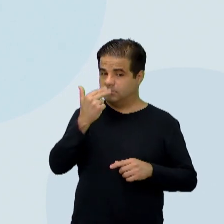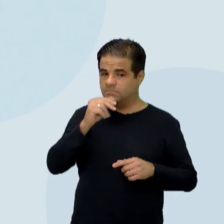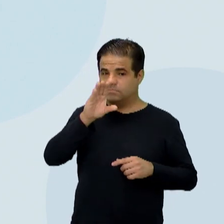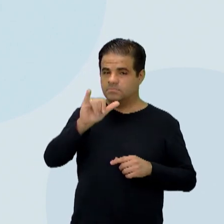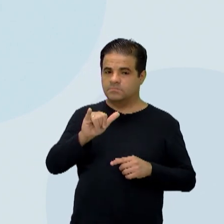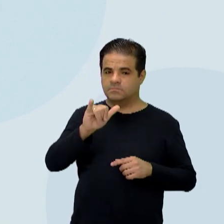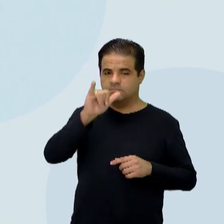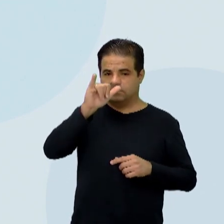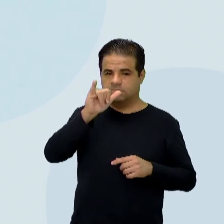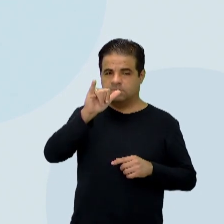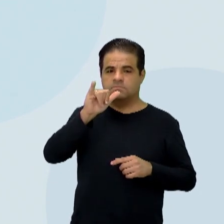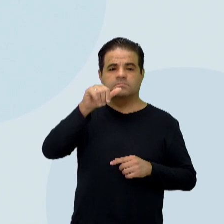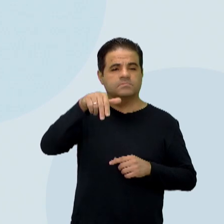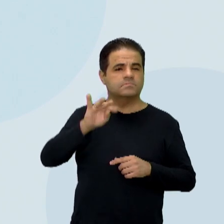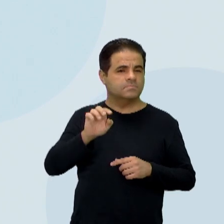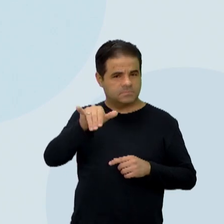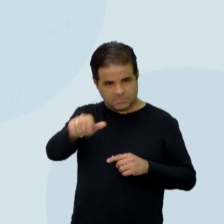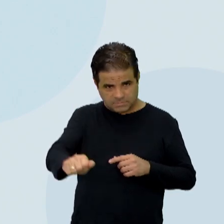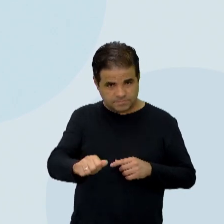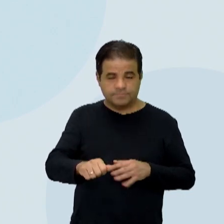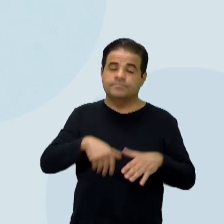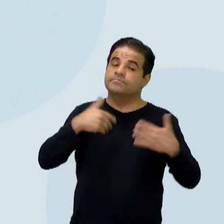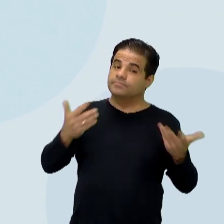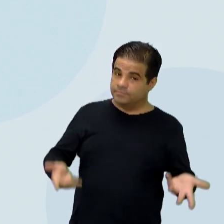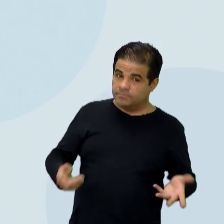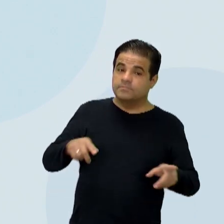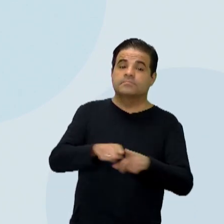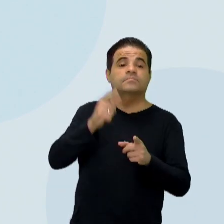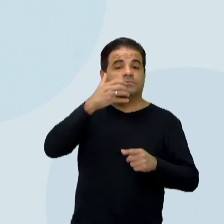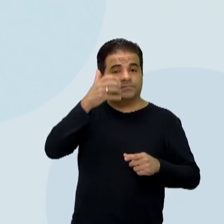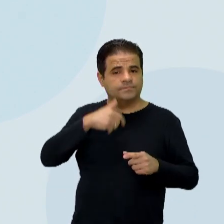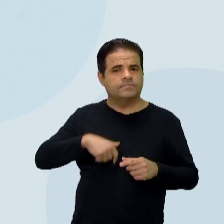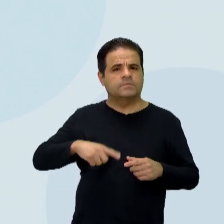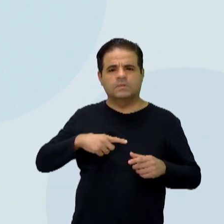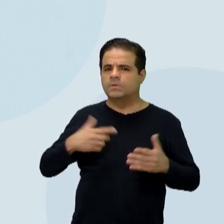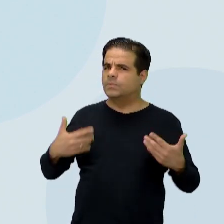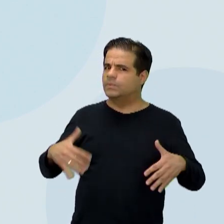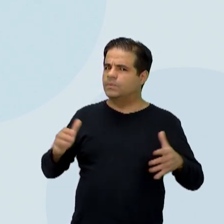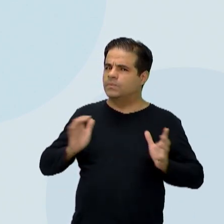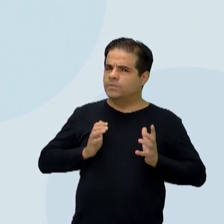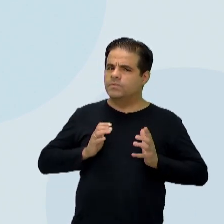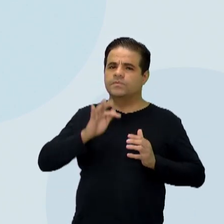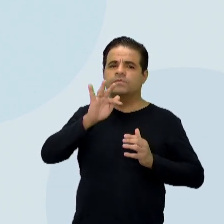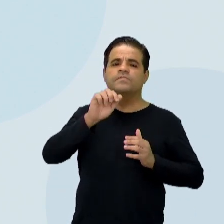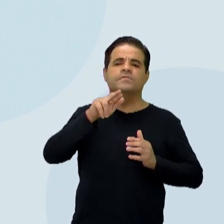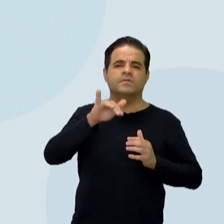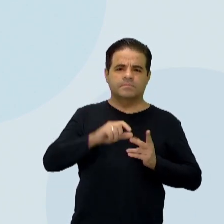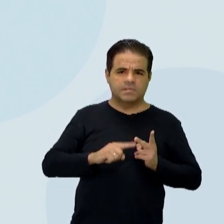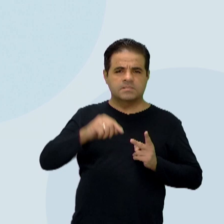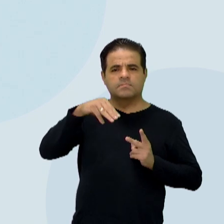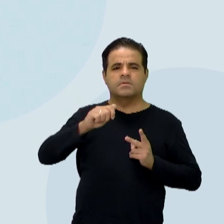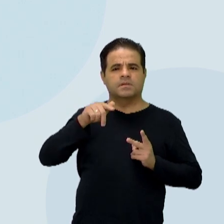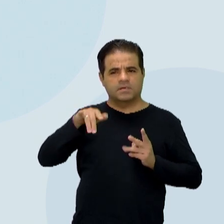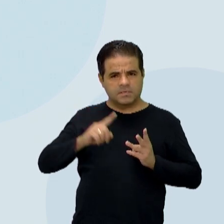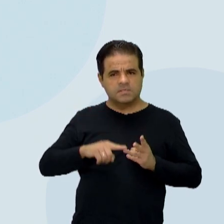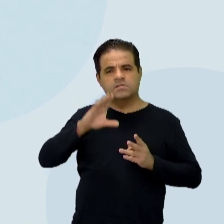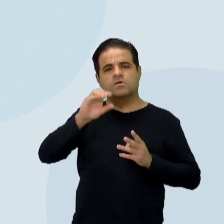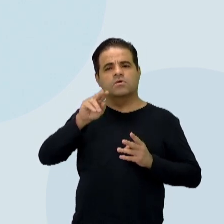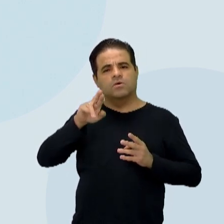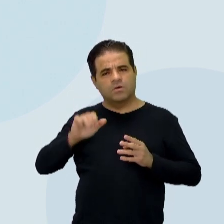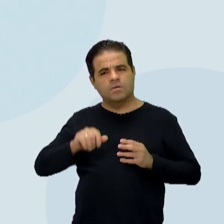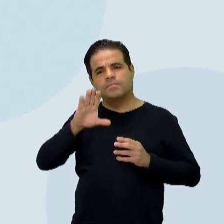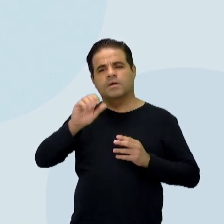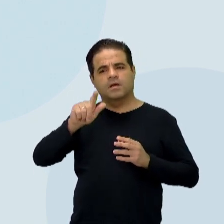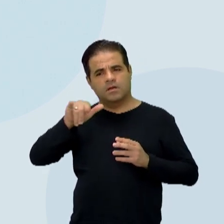Cíntia Antonácio. Sem contar que a fruta é rica em fibras, manganês, cobre,